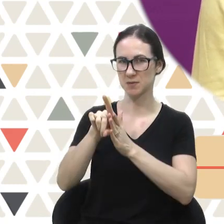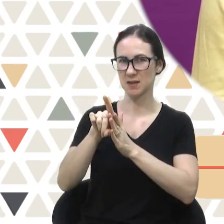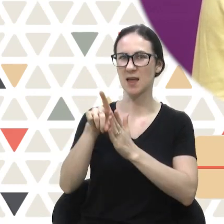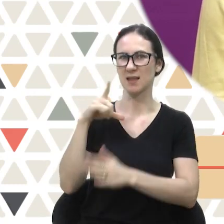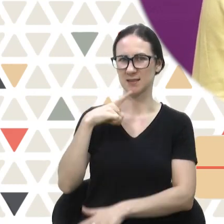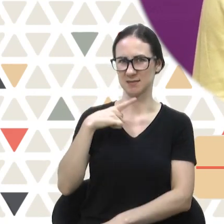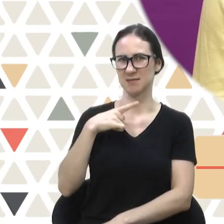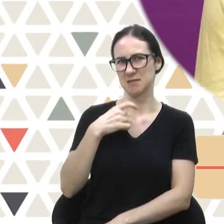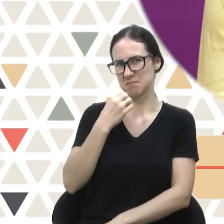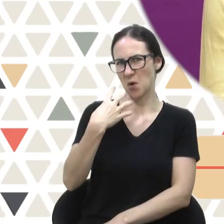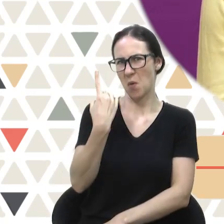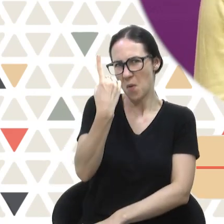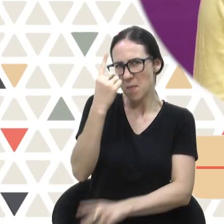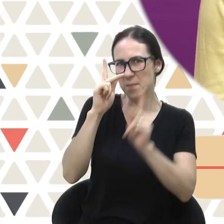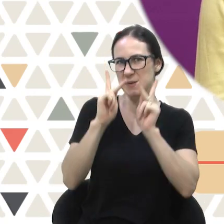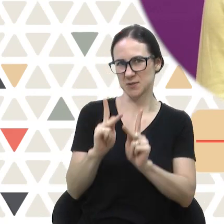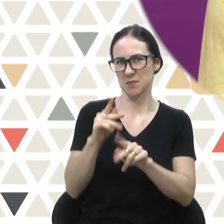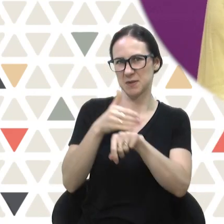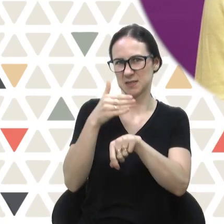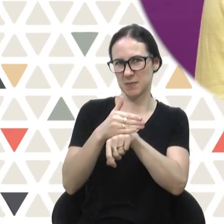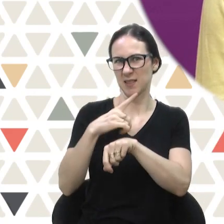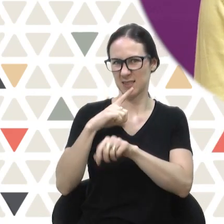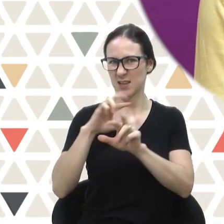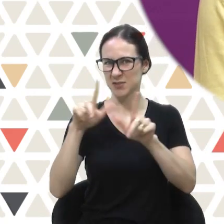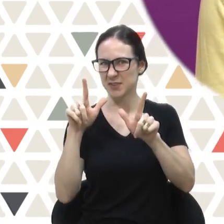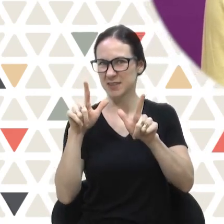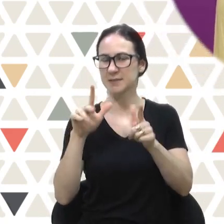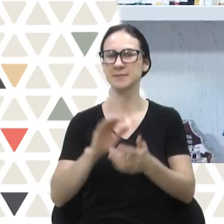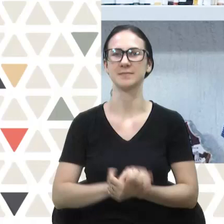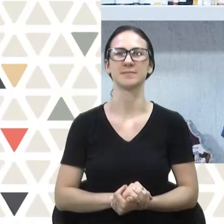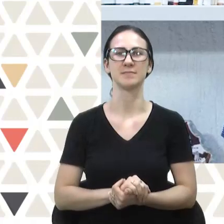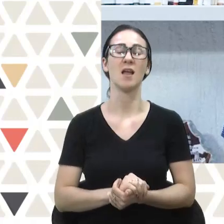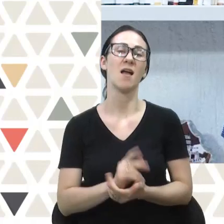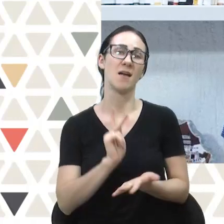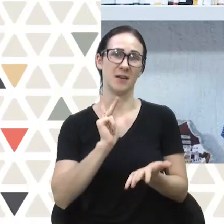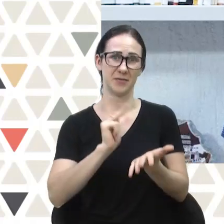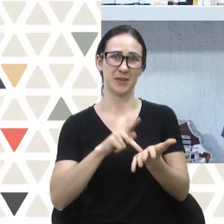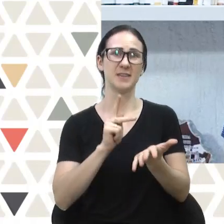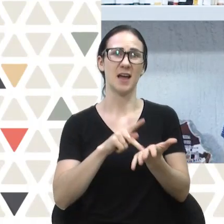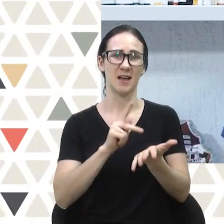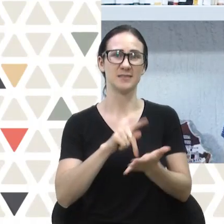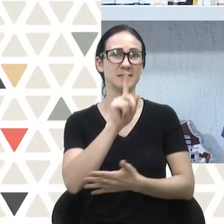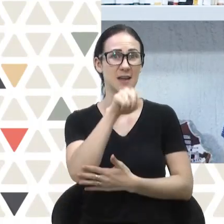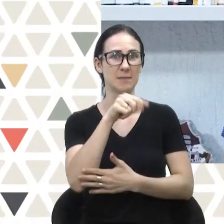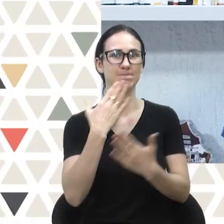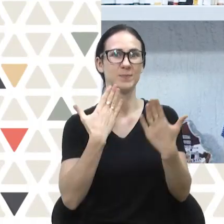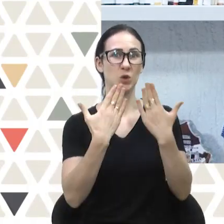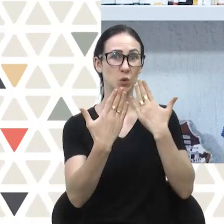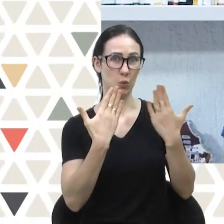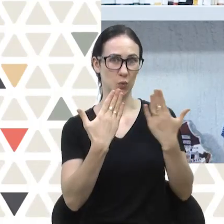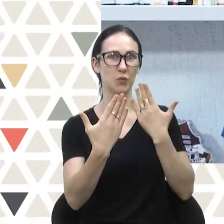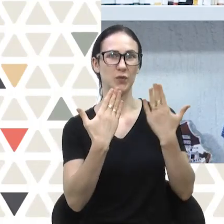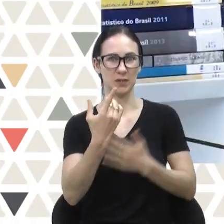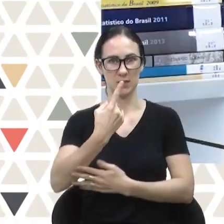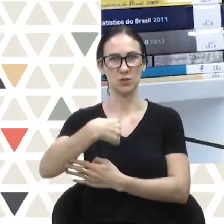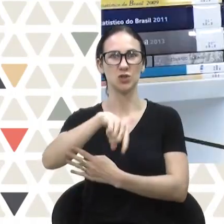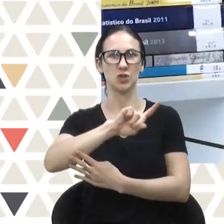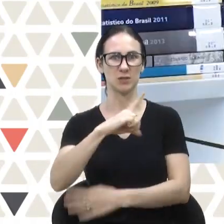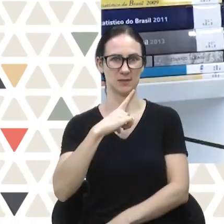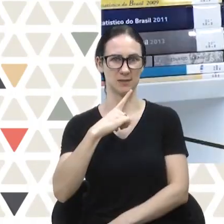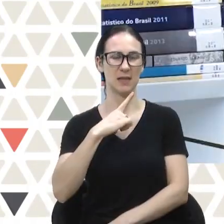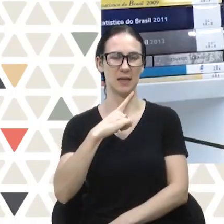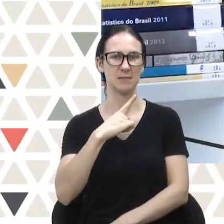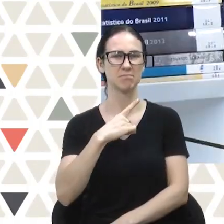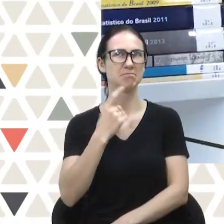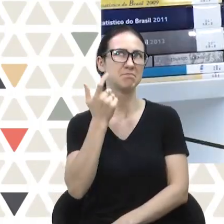adianta apenas uma pessoa participar? Faz diferença? Pois é, eu acho que a grande dúvida que nós temos, né, é